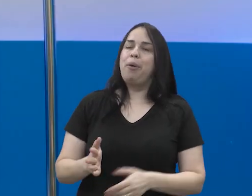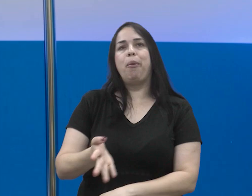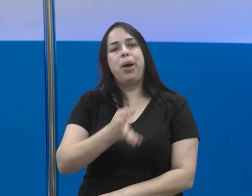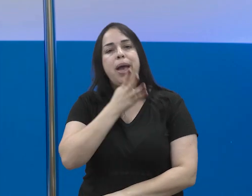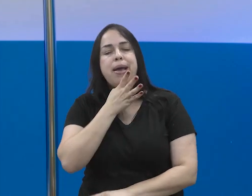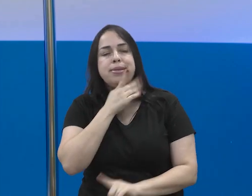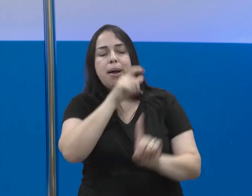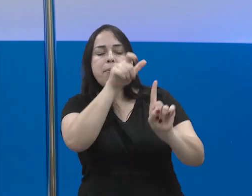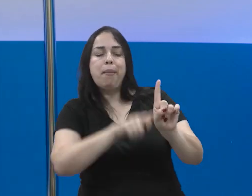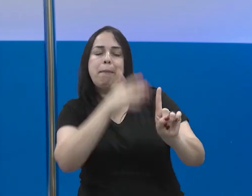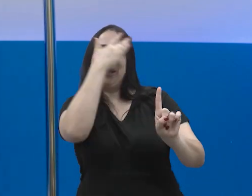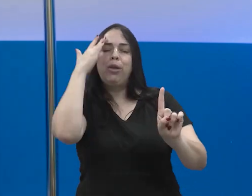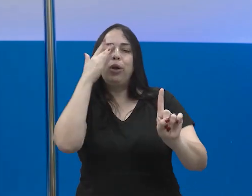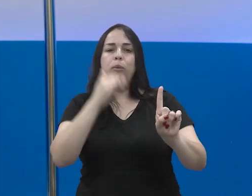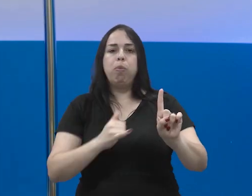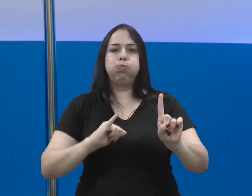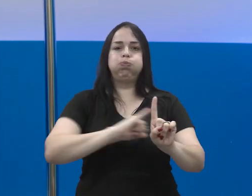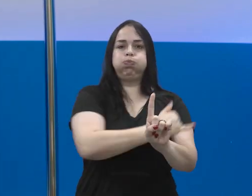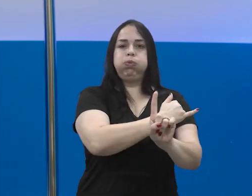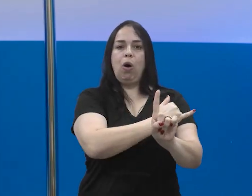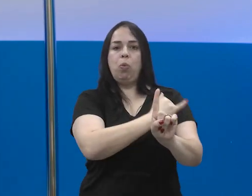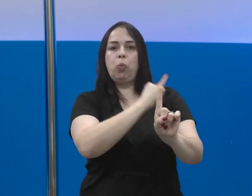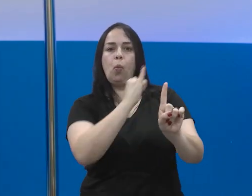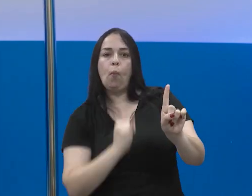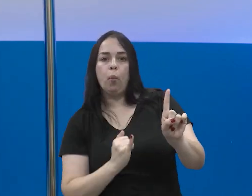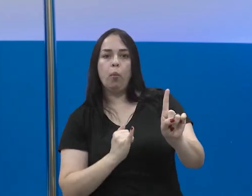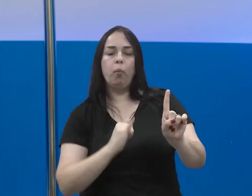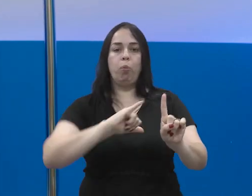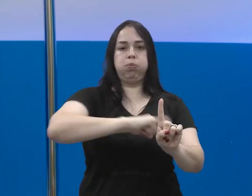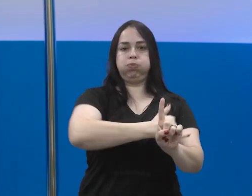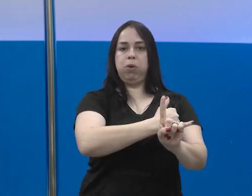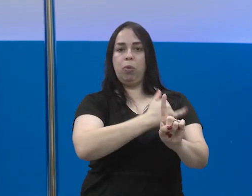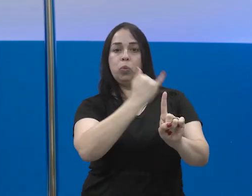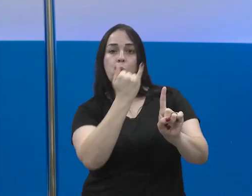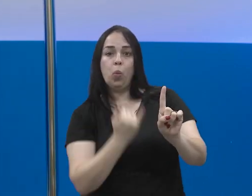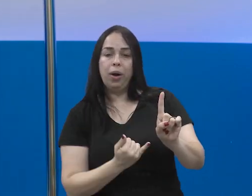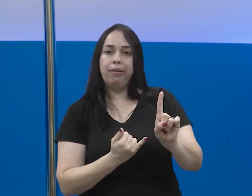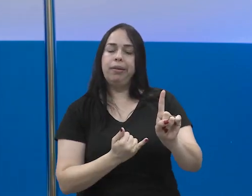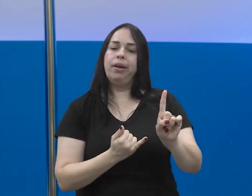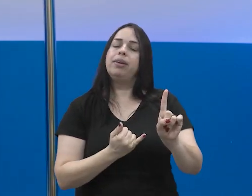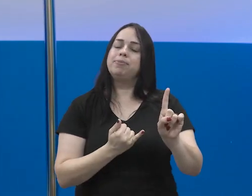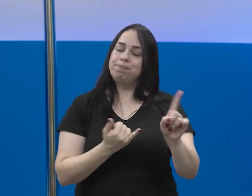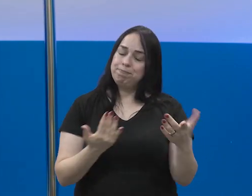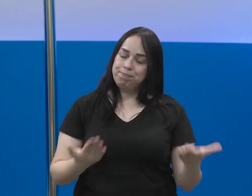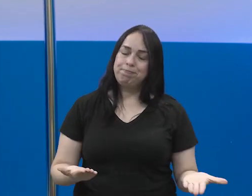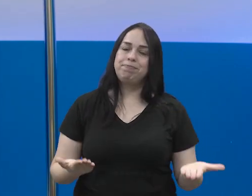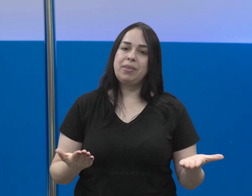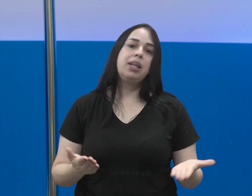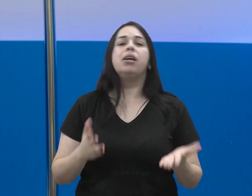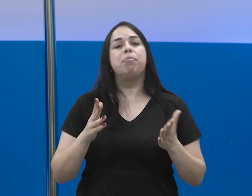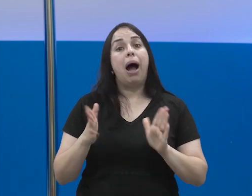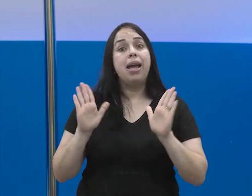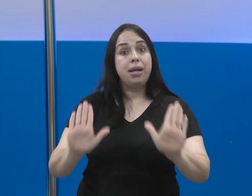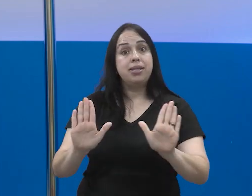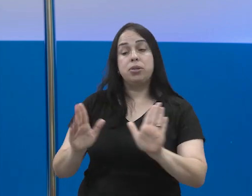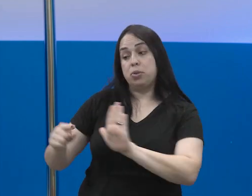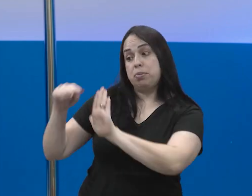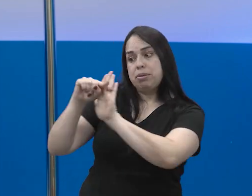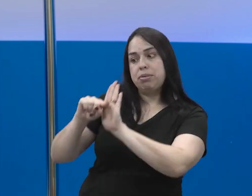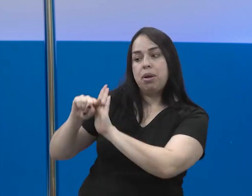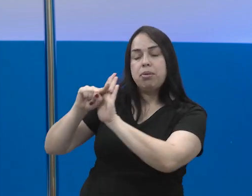já ouviu a expressão efeito sanfona, quando a pessoa emagrece e volta a engordar diversas vezes, né?